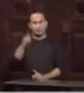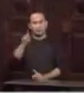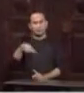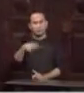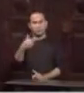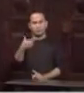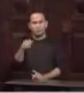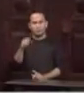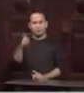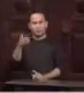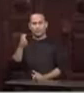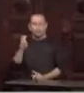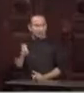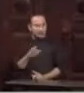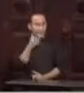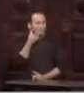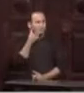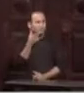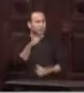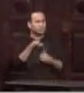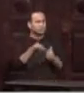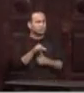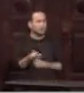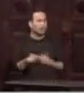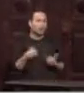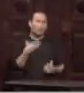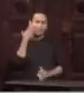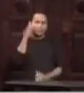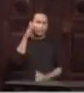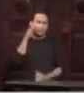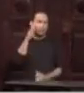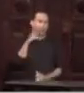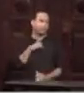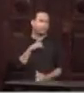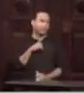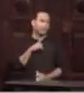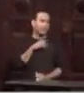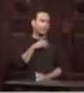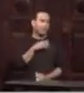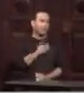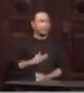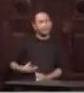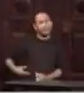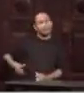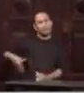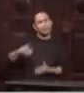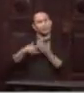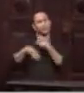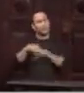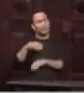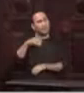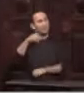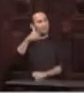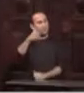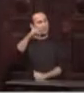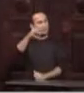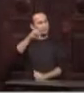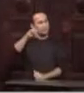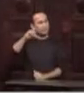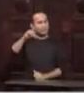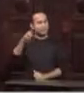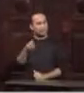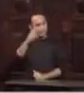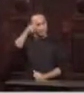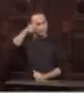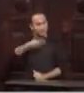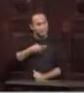foi transformado em indicação legislativa. Eu entendi porque tem um decreto do governador de 1996, deputado Conte,